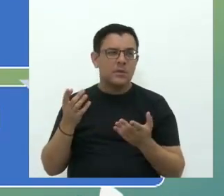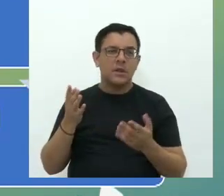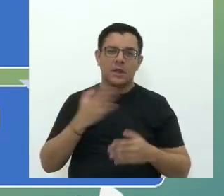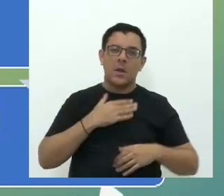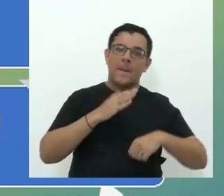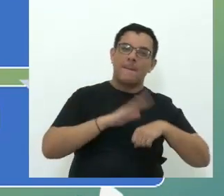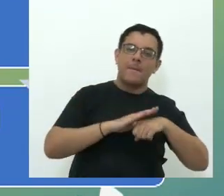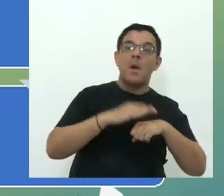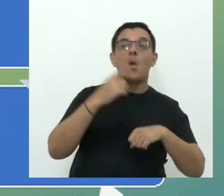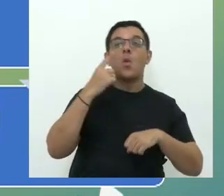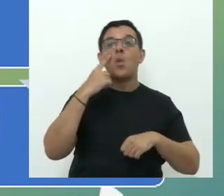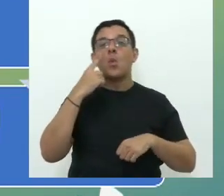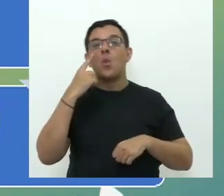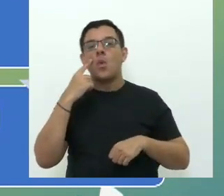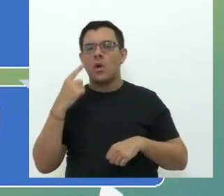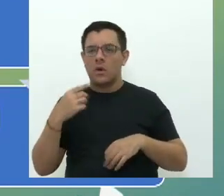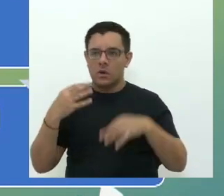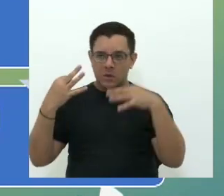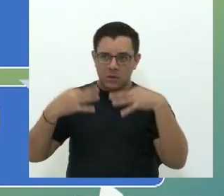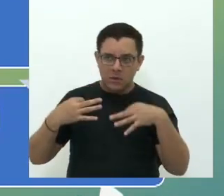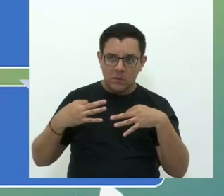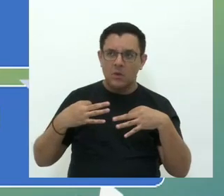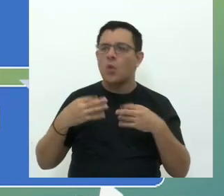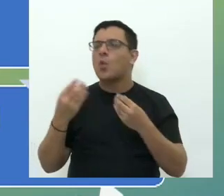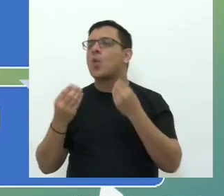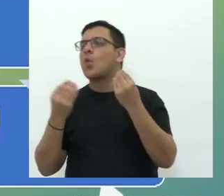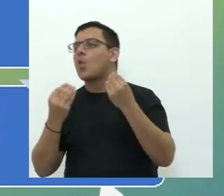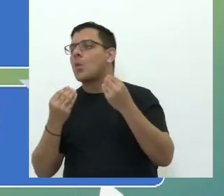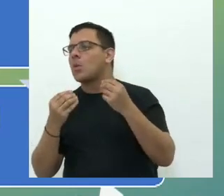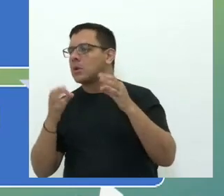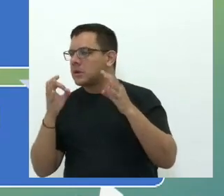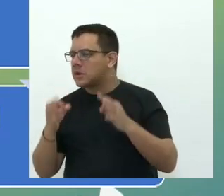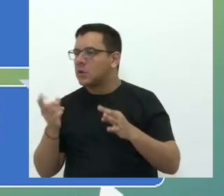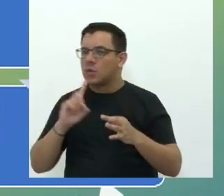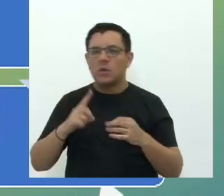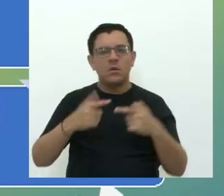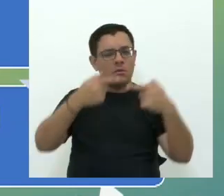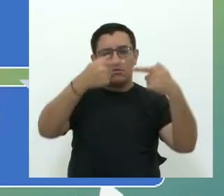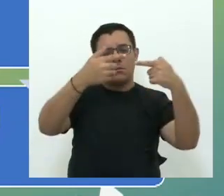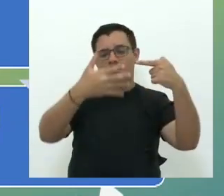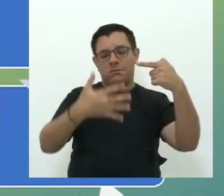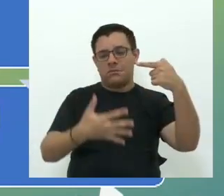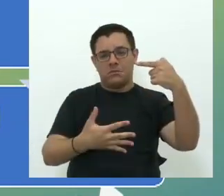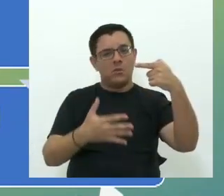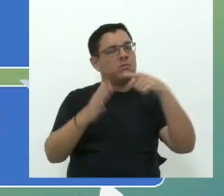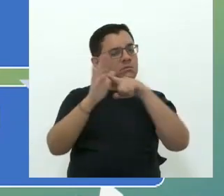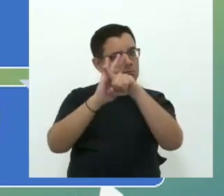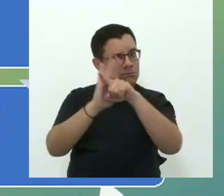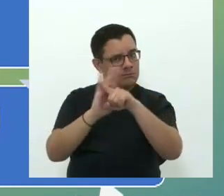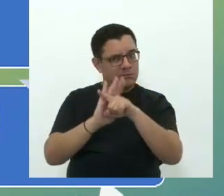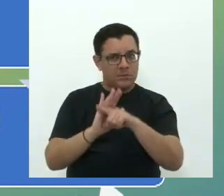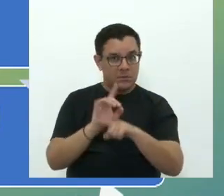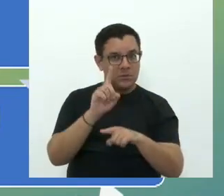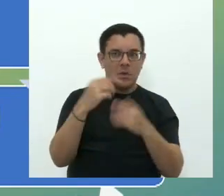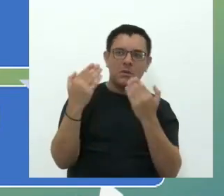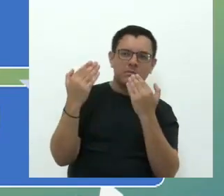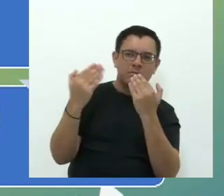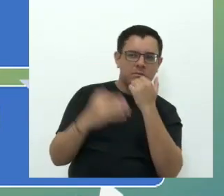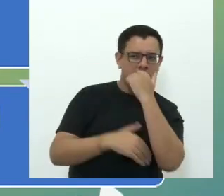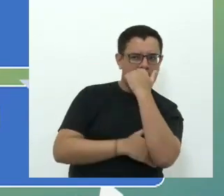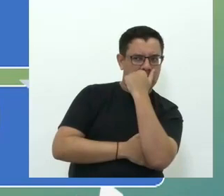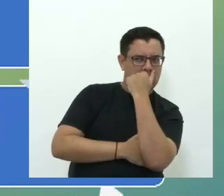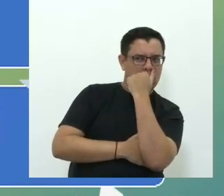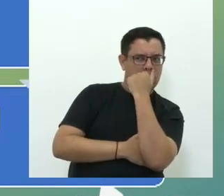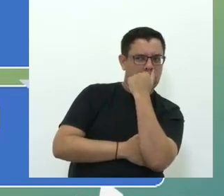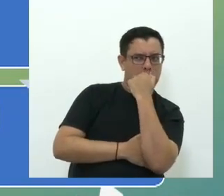é difícil dá um Google dá um Google desconfiem sempre